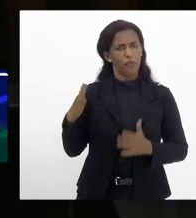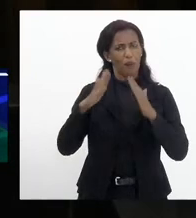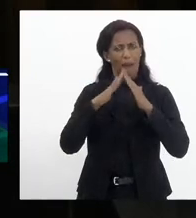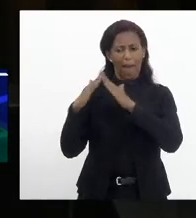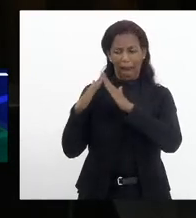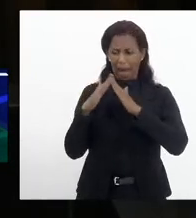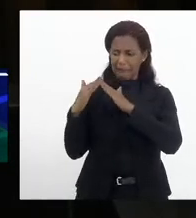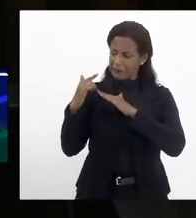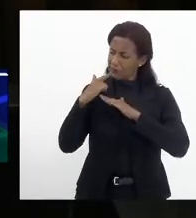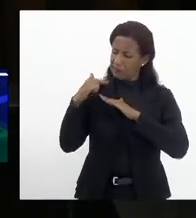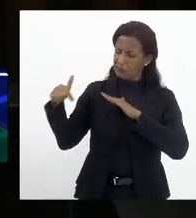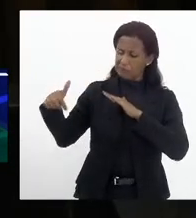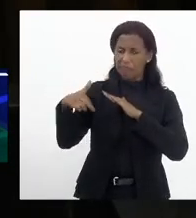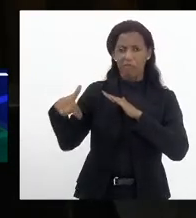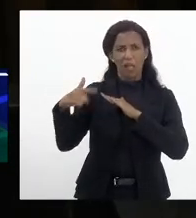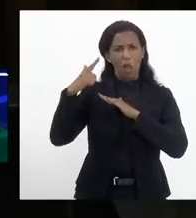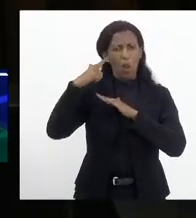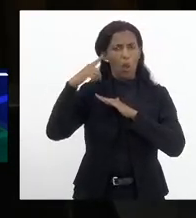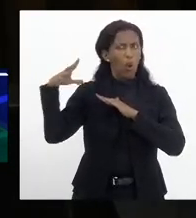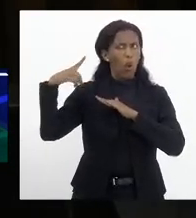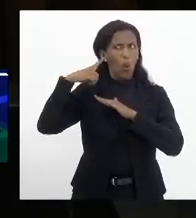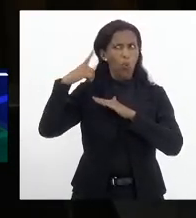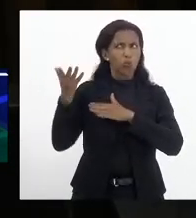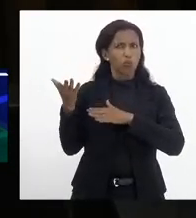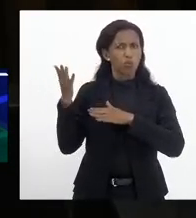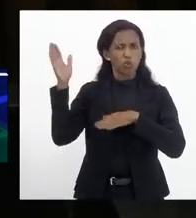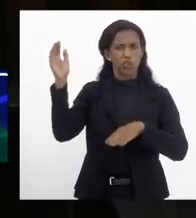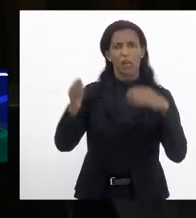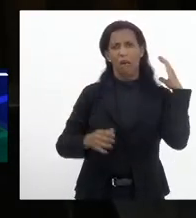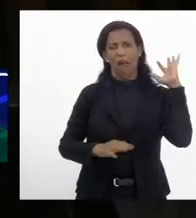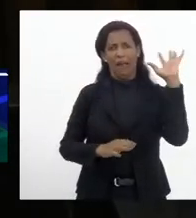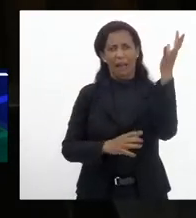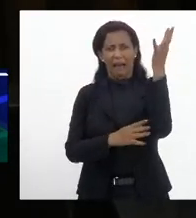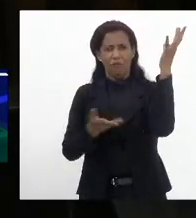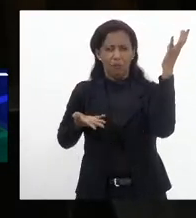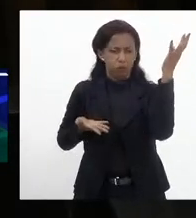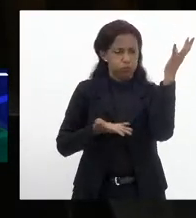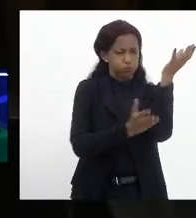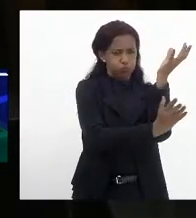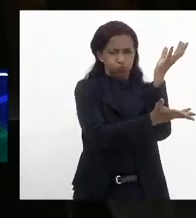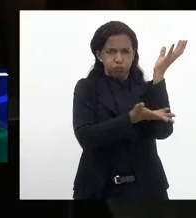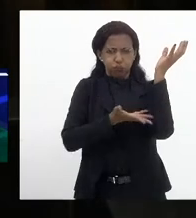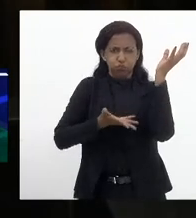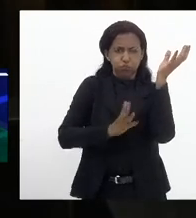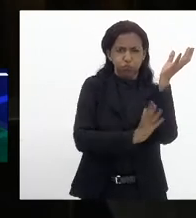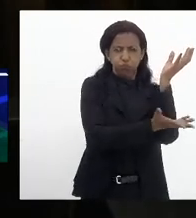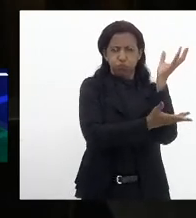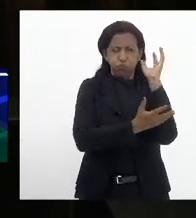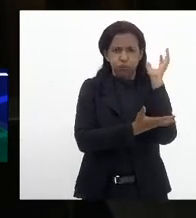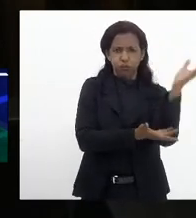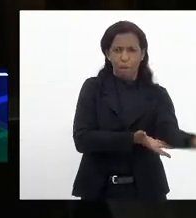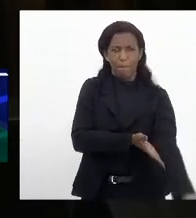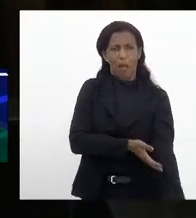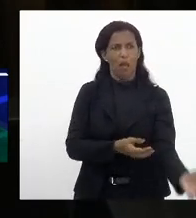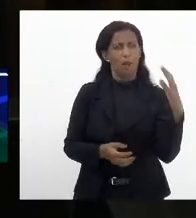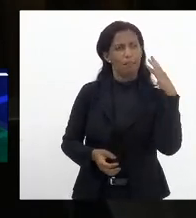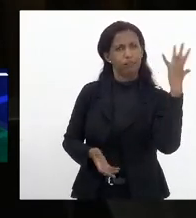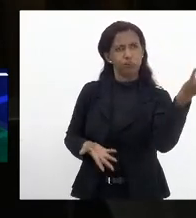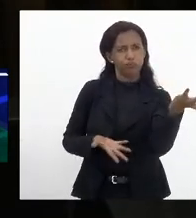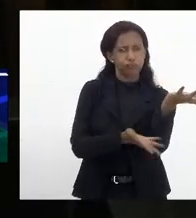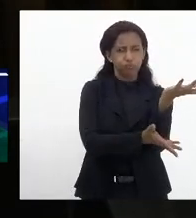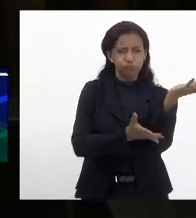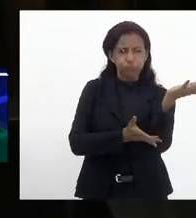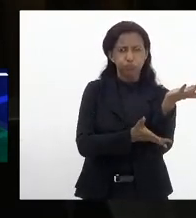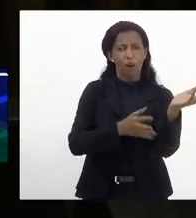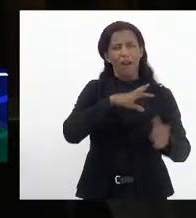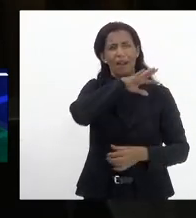rua vizinha, ouço toda manhã as motosserras ligadas, os animais, a fauna que ali habita, toda